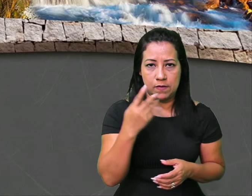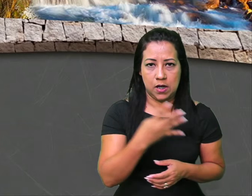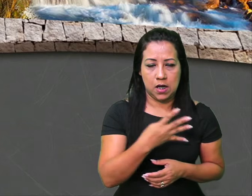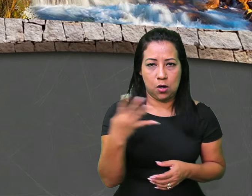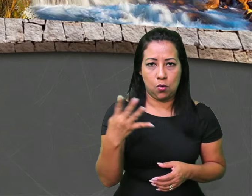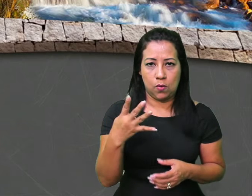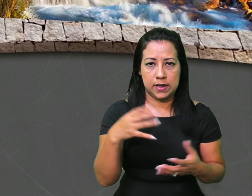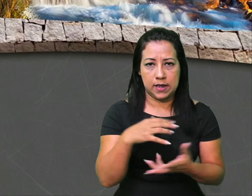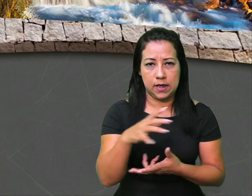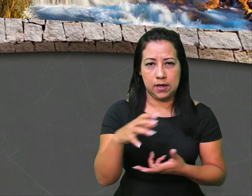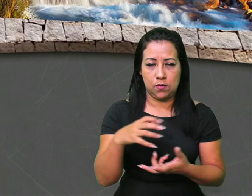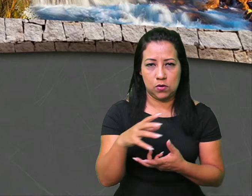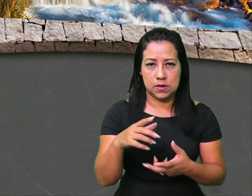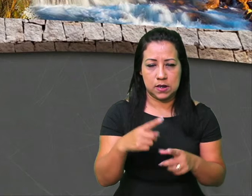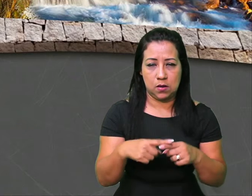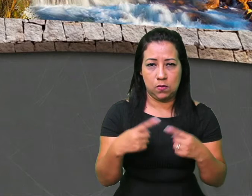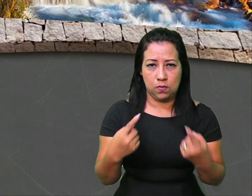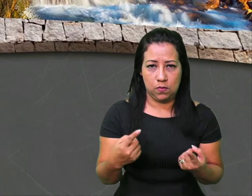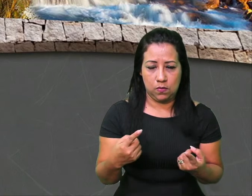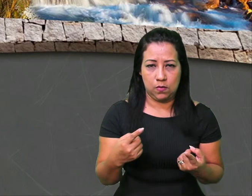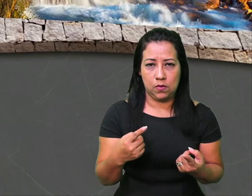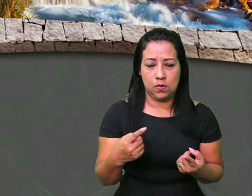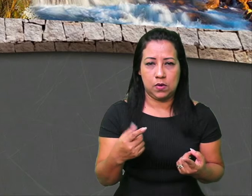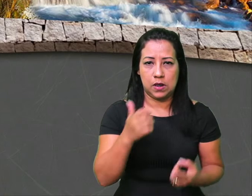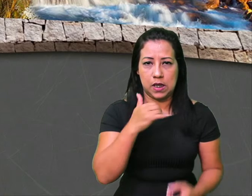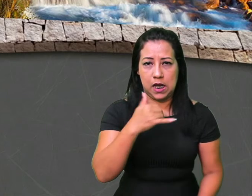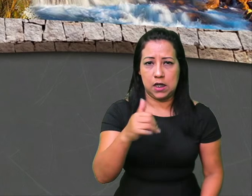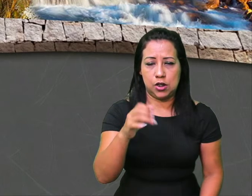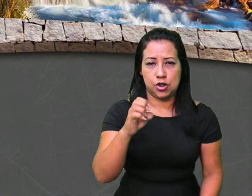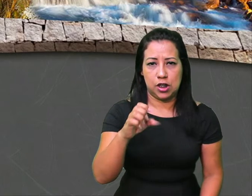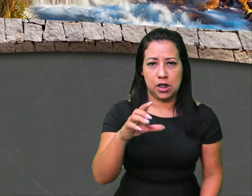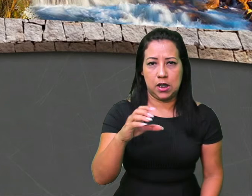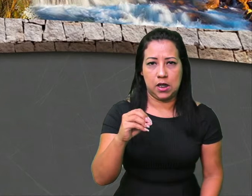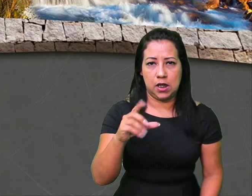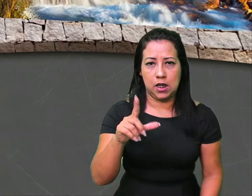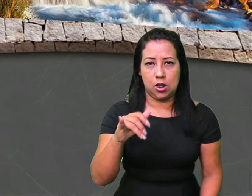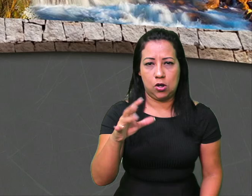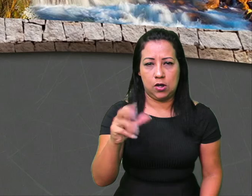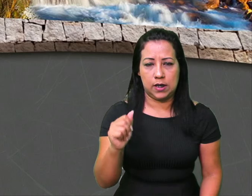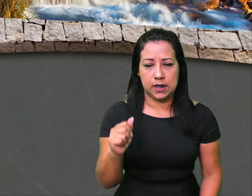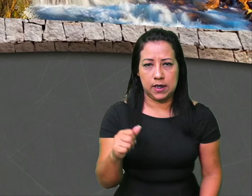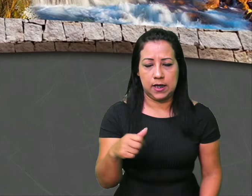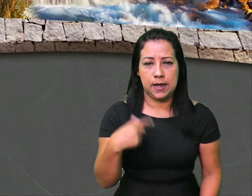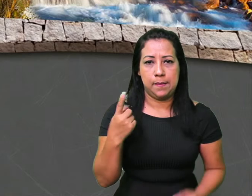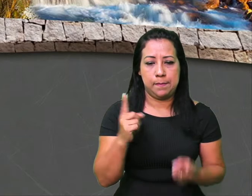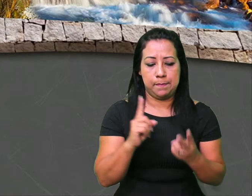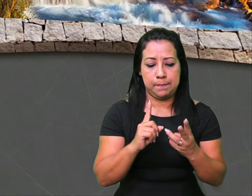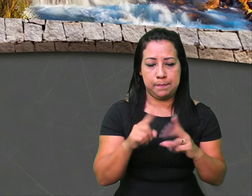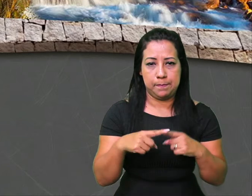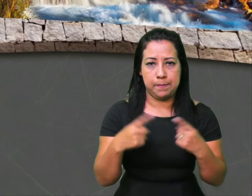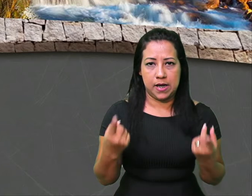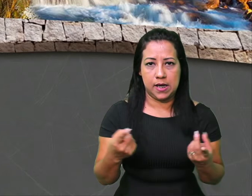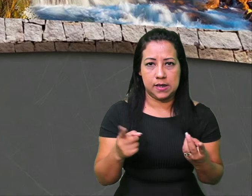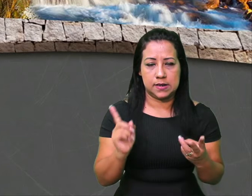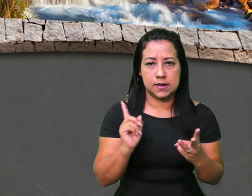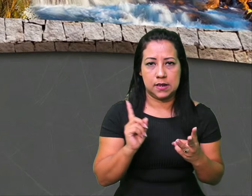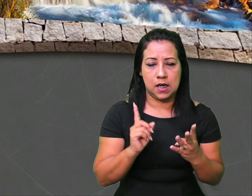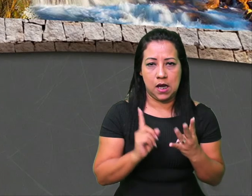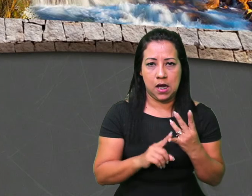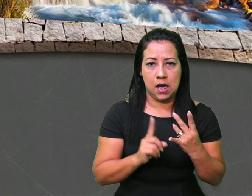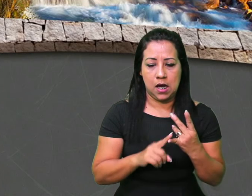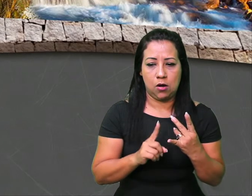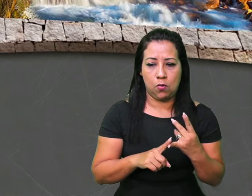eólica. O grande destaque, toyotismo, da indústria de carros da Toyota